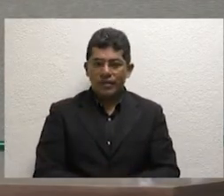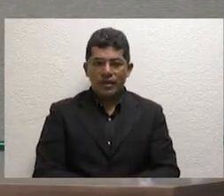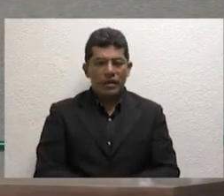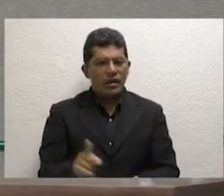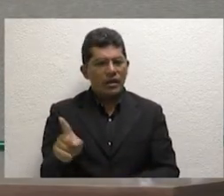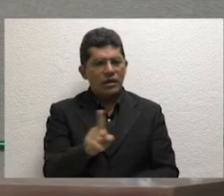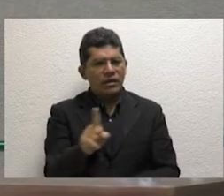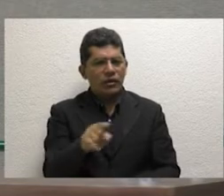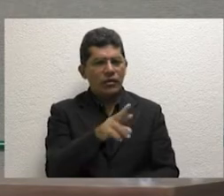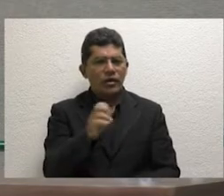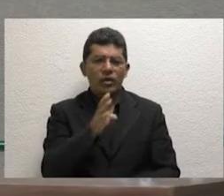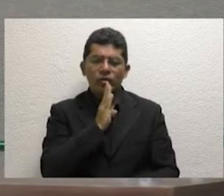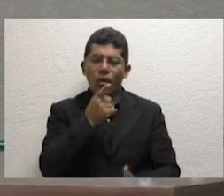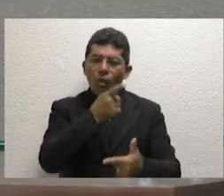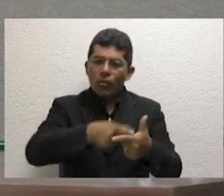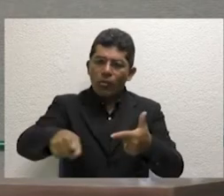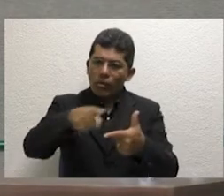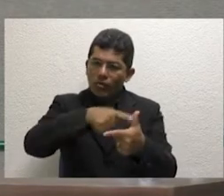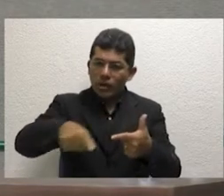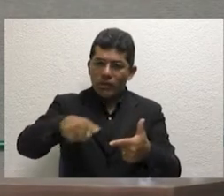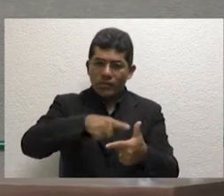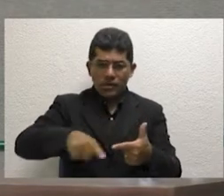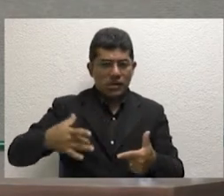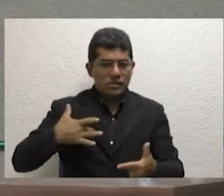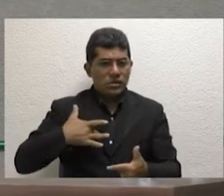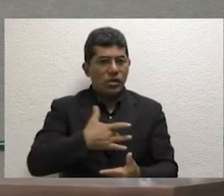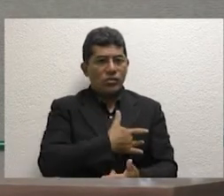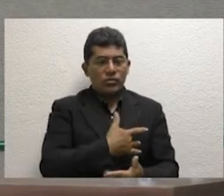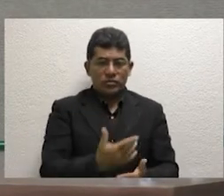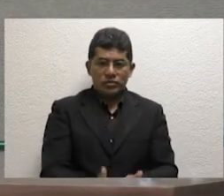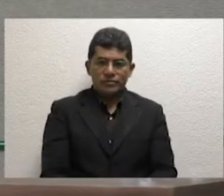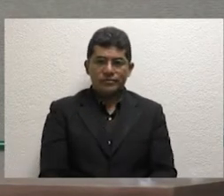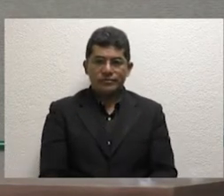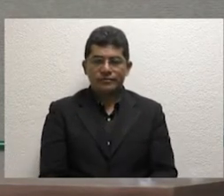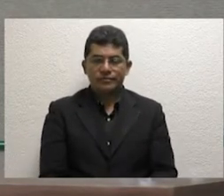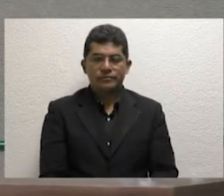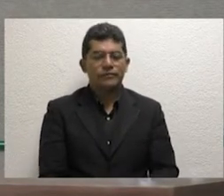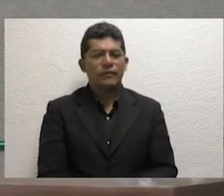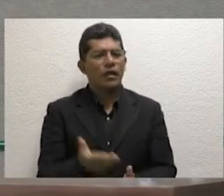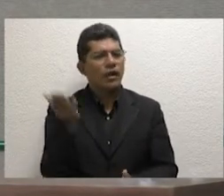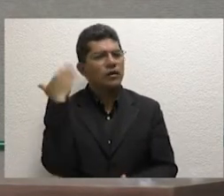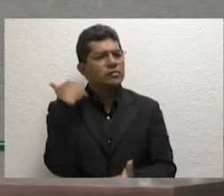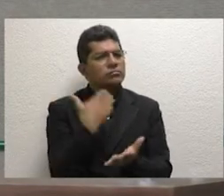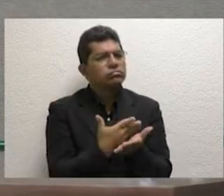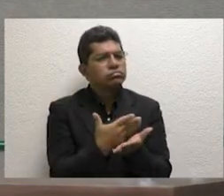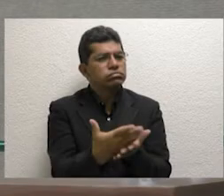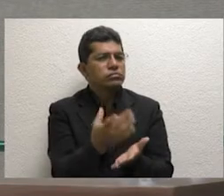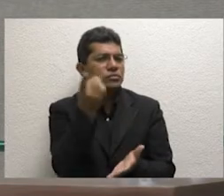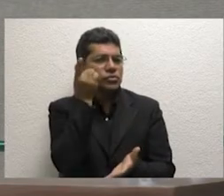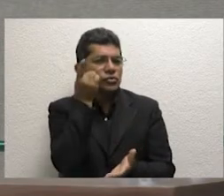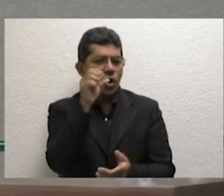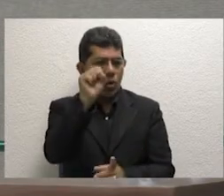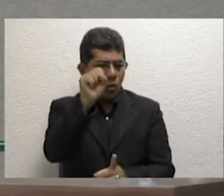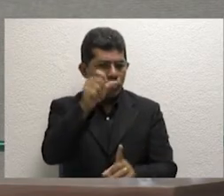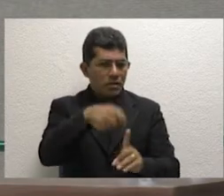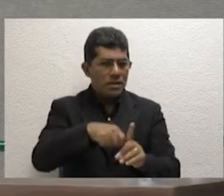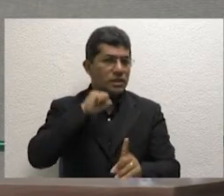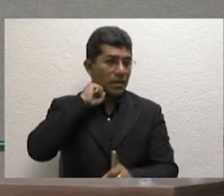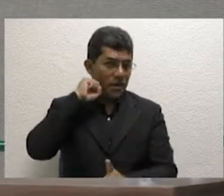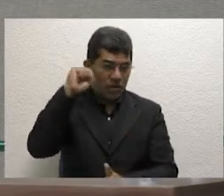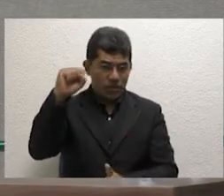reconhecer a problemática da saúde. Desde a audiência do dia 8 de abril